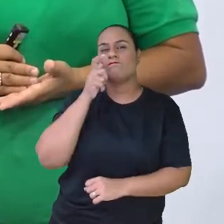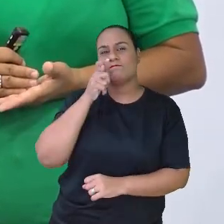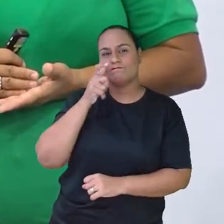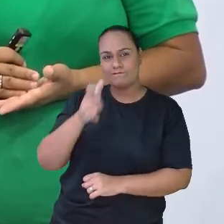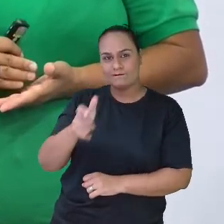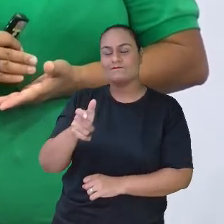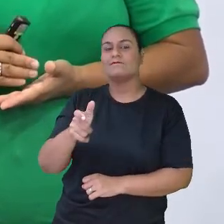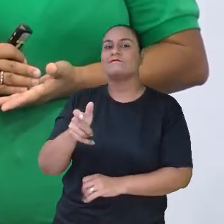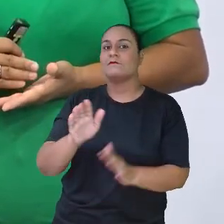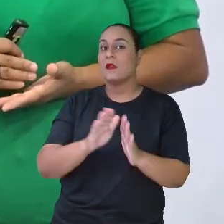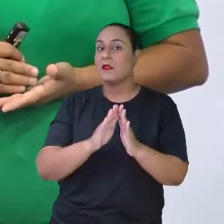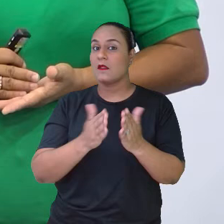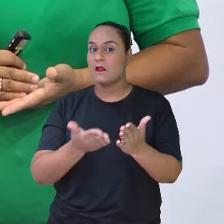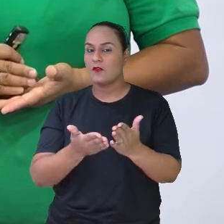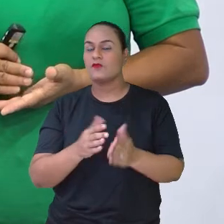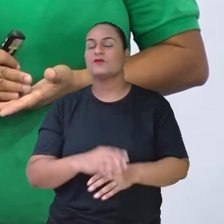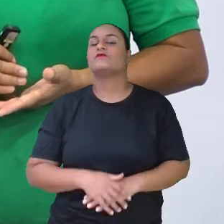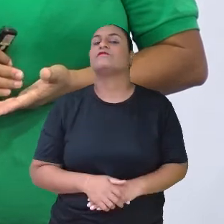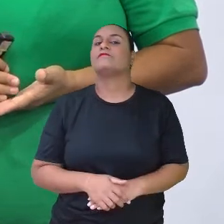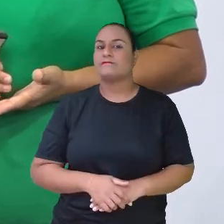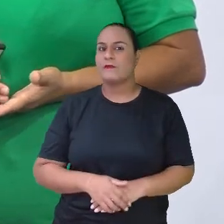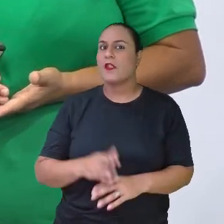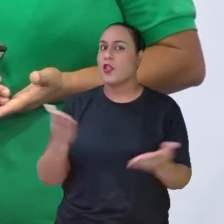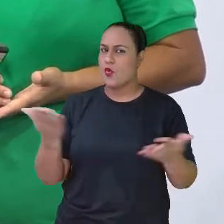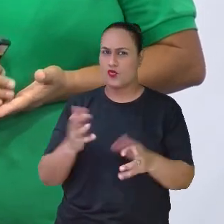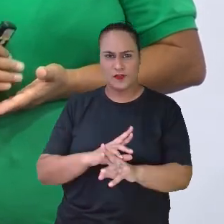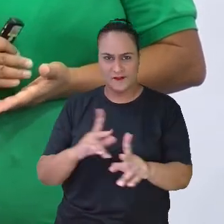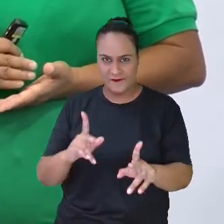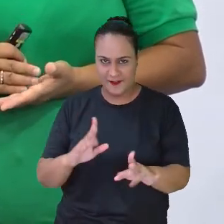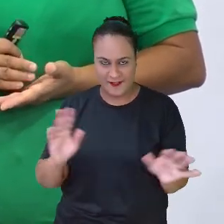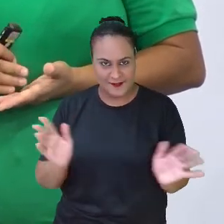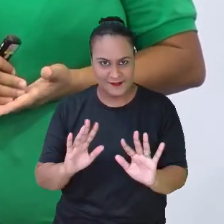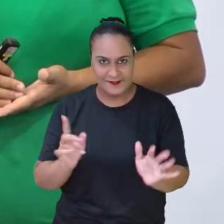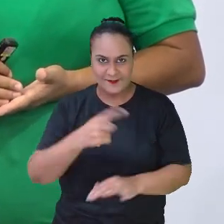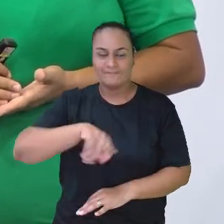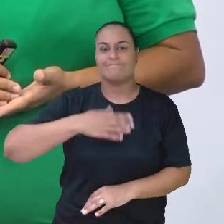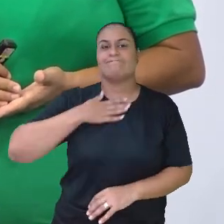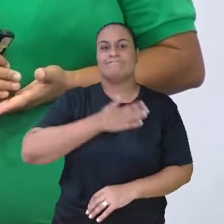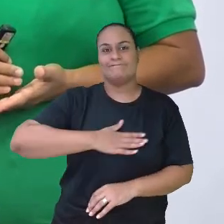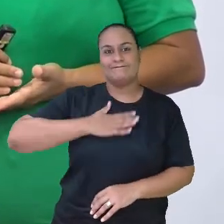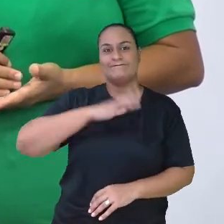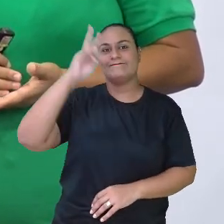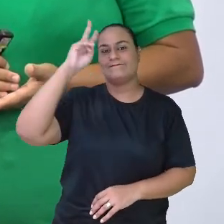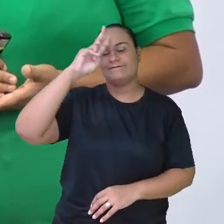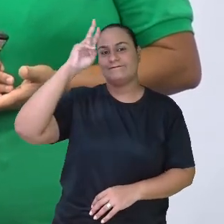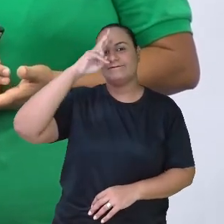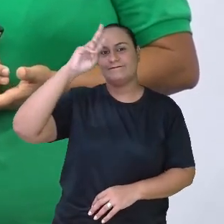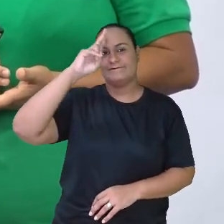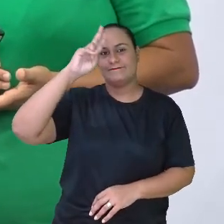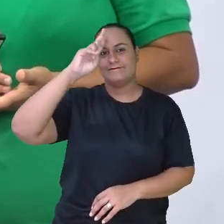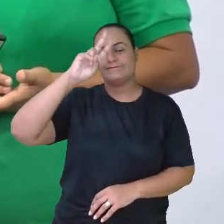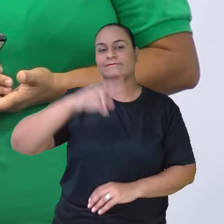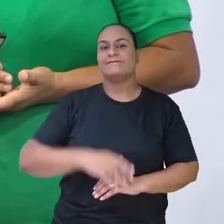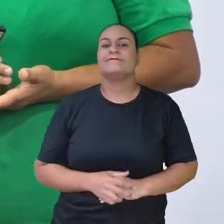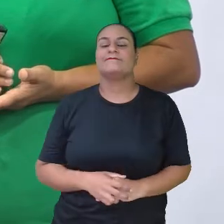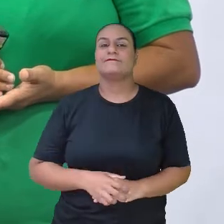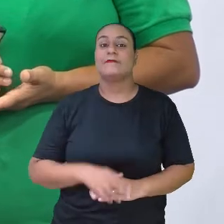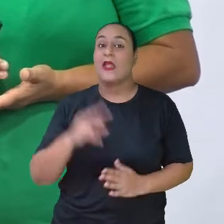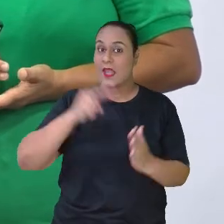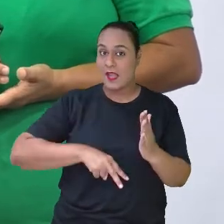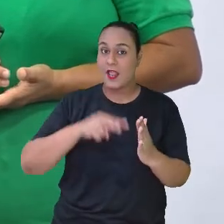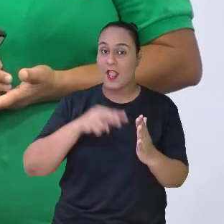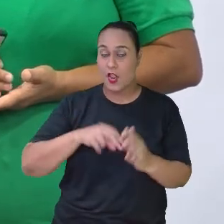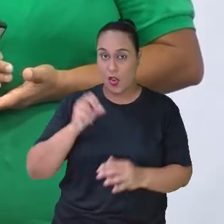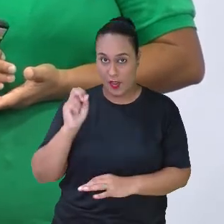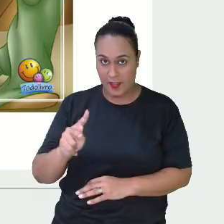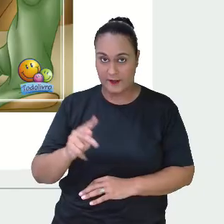árvore de livro. E essa não é diferente, tá certo? Então, vocês vão gostar dessa história. Não deixem de ler. ok?